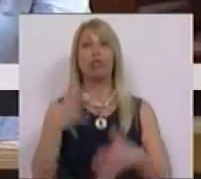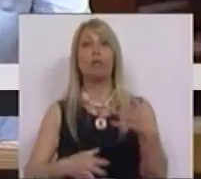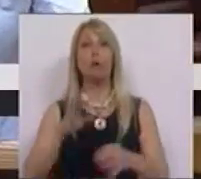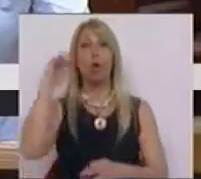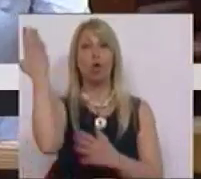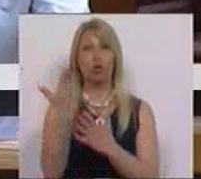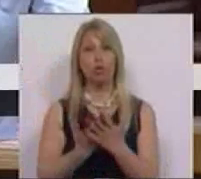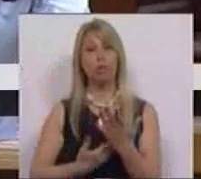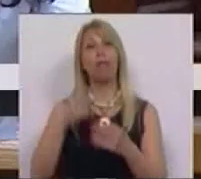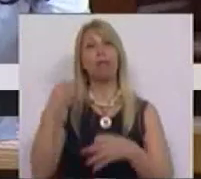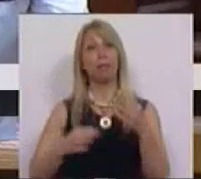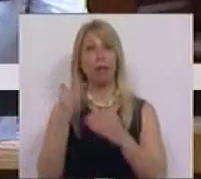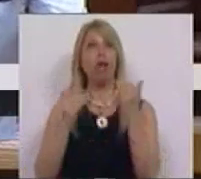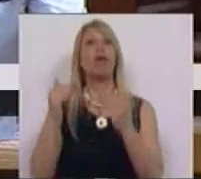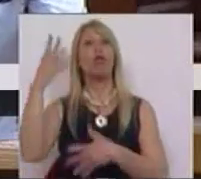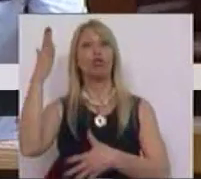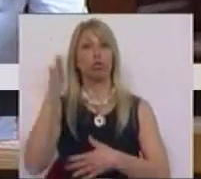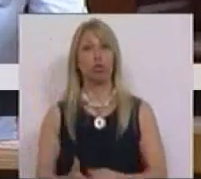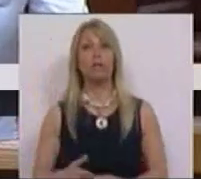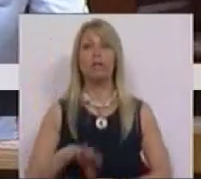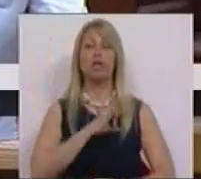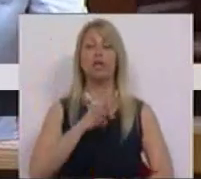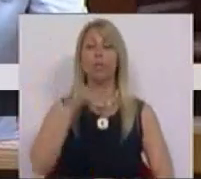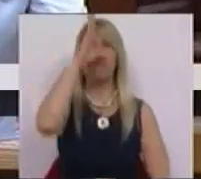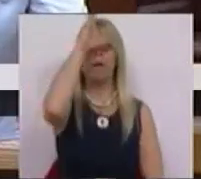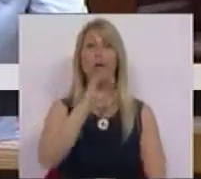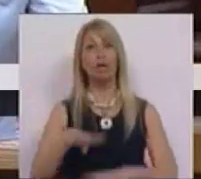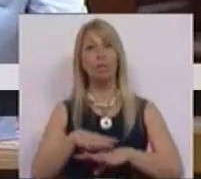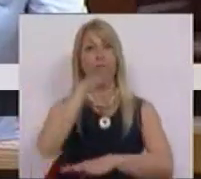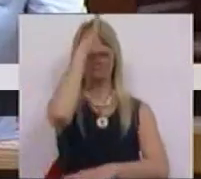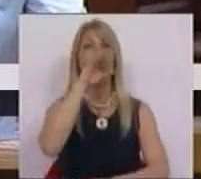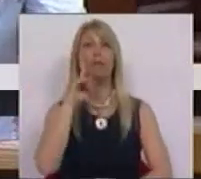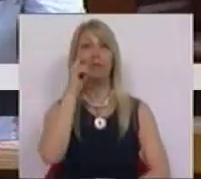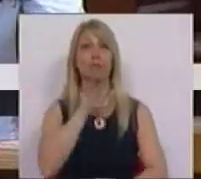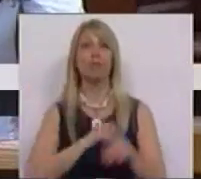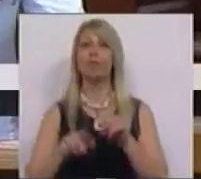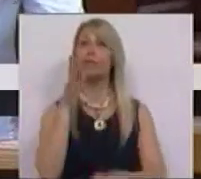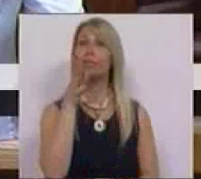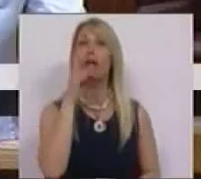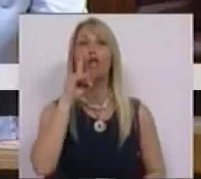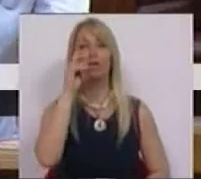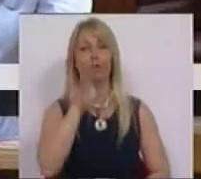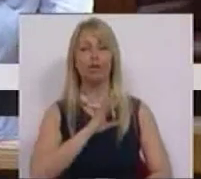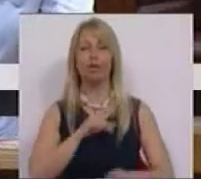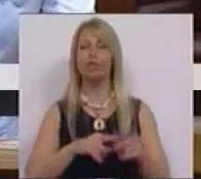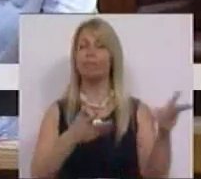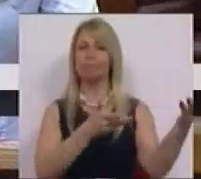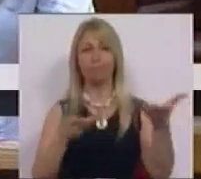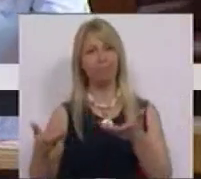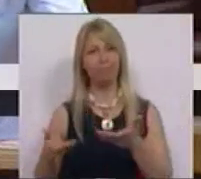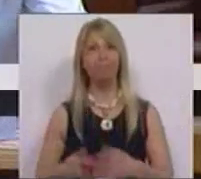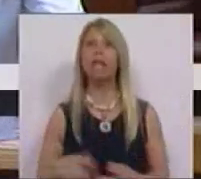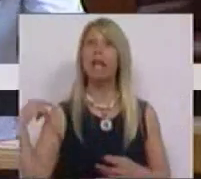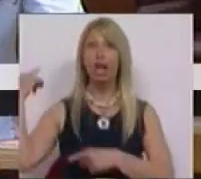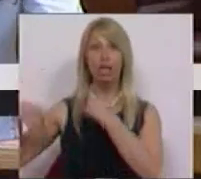de Justiça, Senhor Primeiro-Ministro e Membros do Governo, Senhoras e Senhores Deputados, Senhoras e Senhores Convidados. A